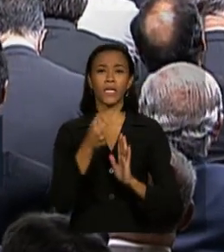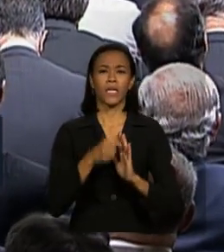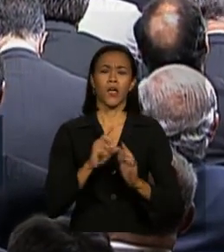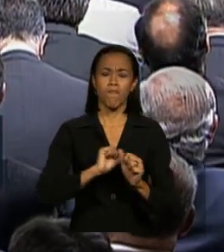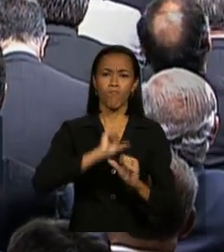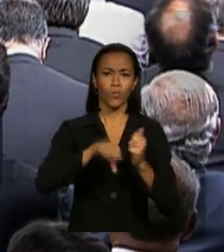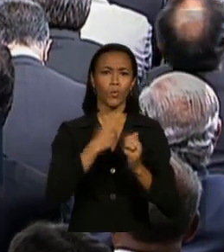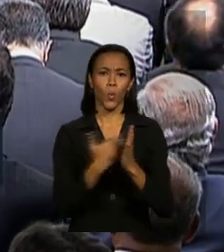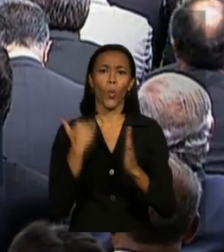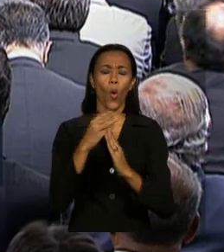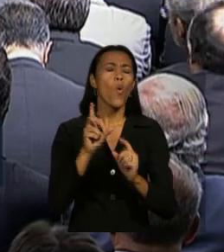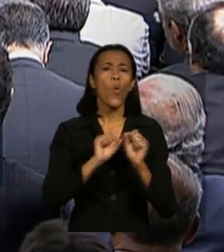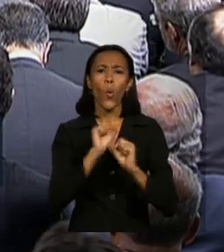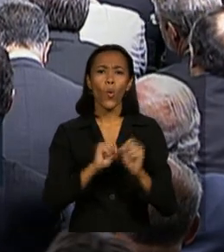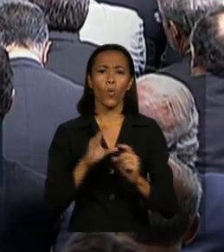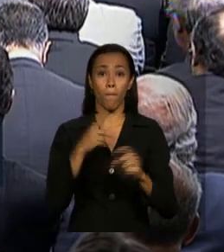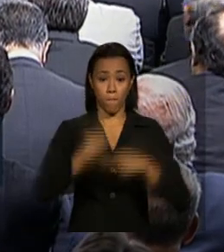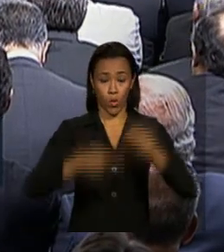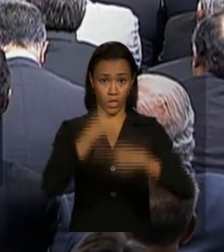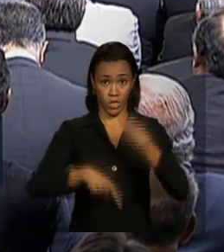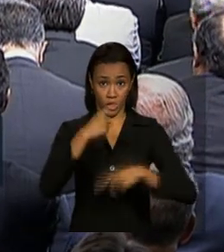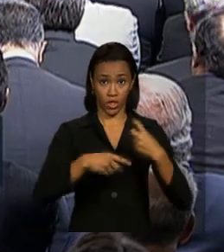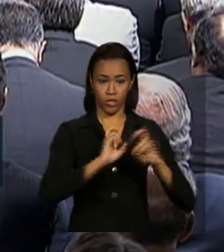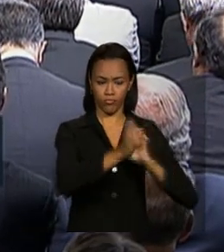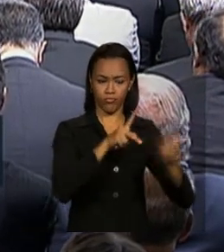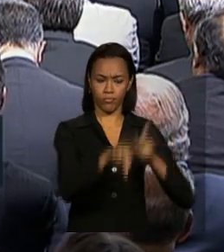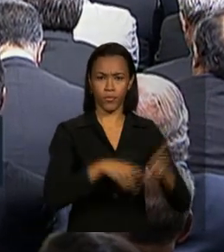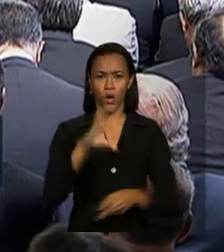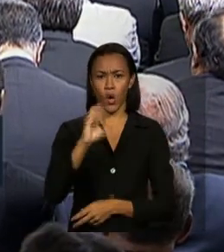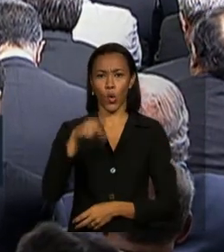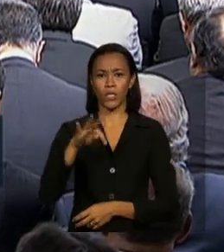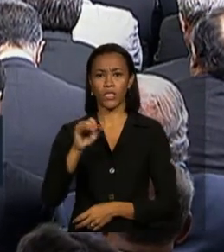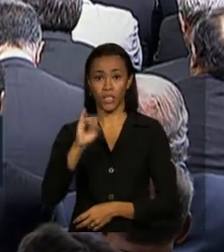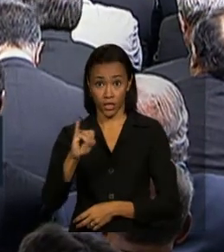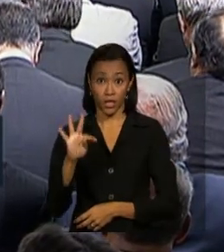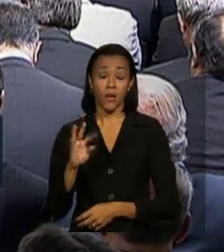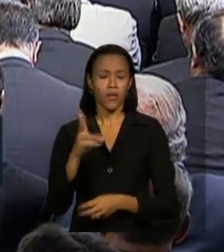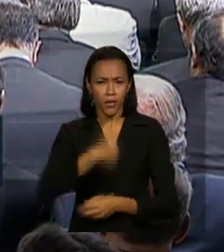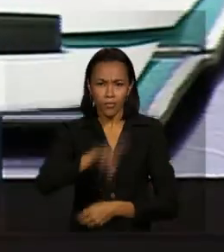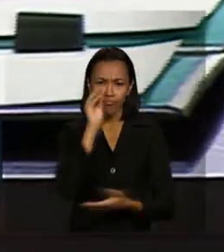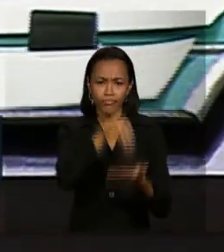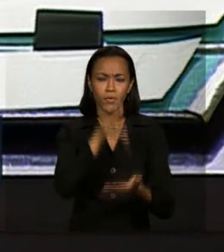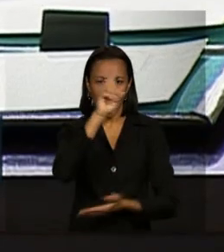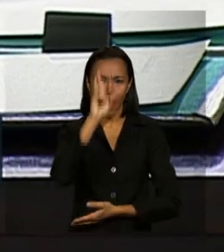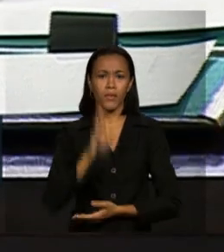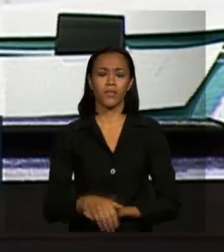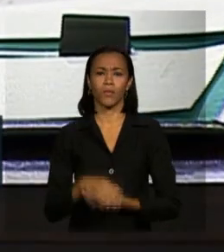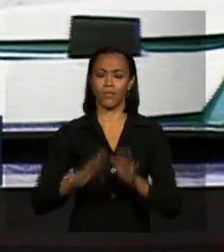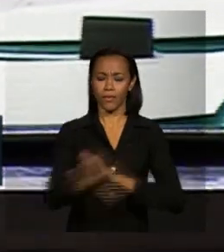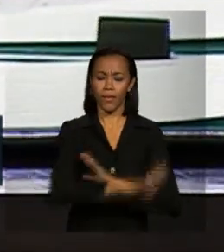do Conselho Nacional de integração de políticas de transporte conit ao incluir representação do setor